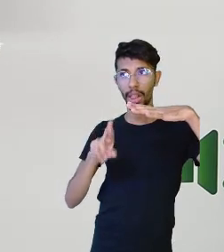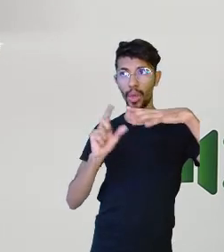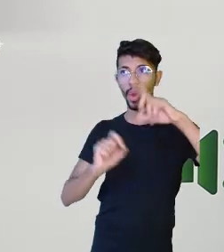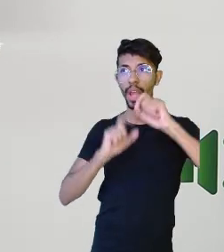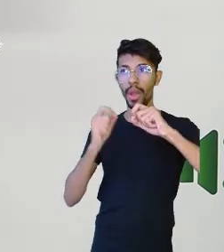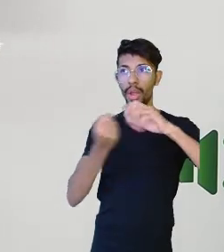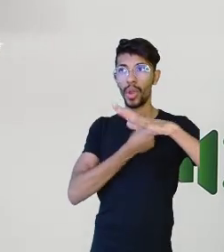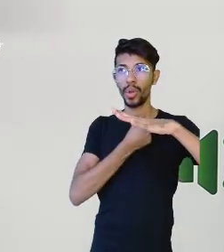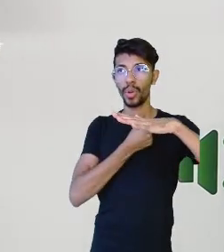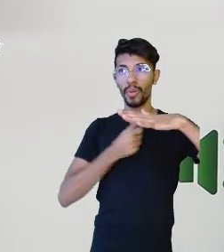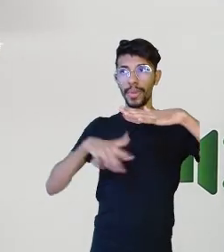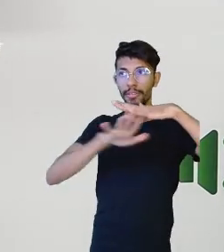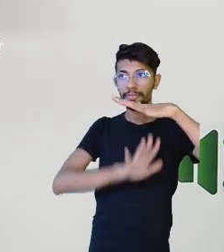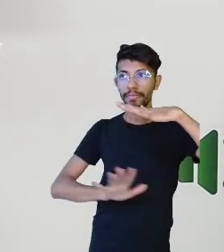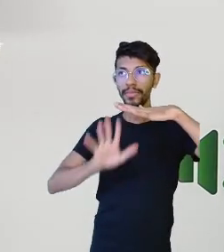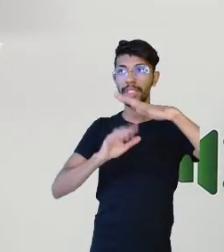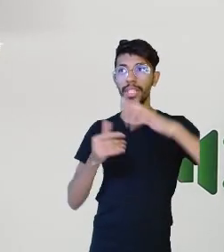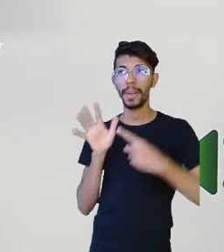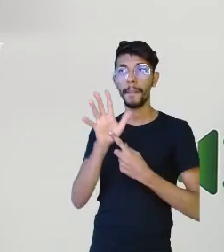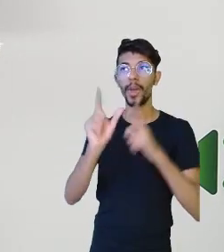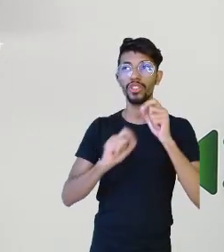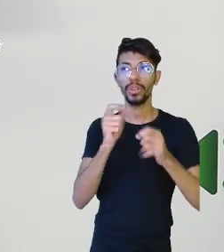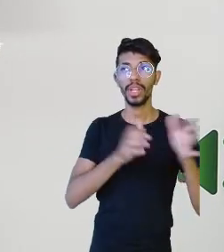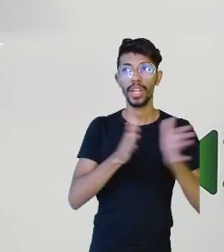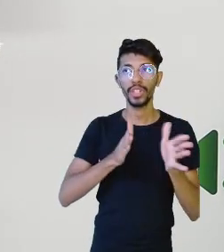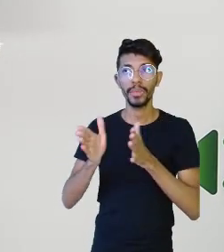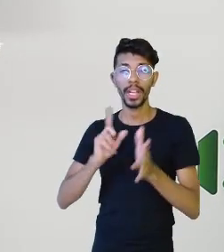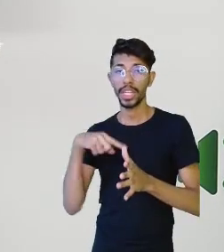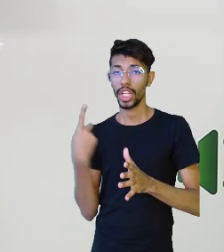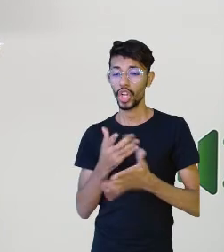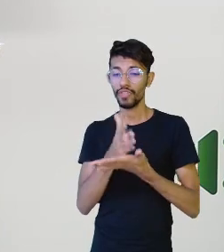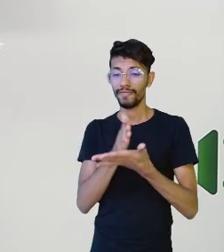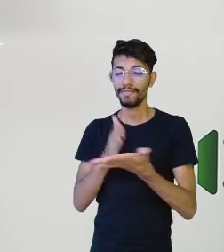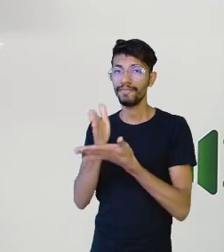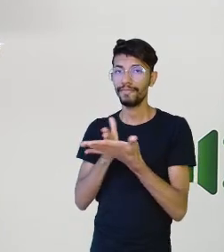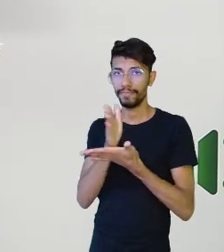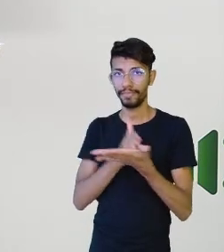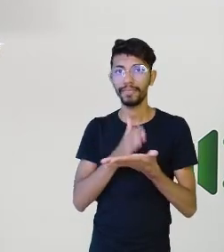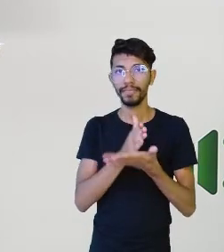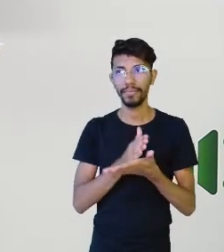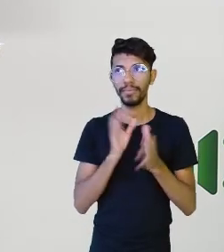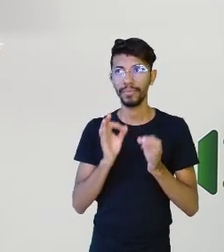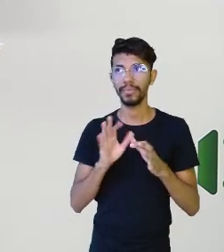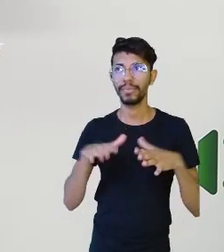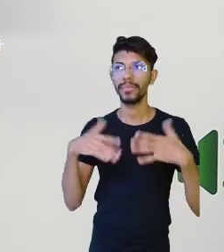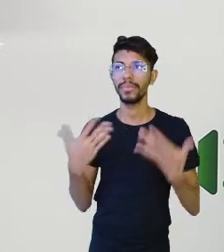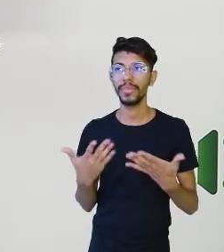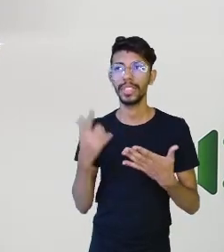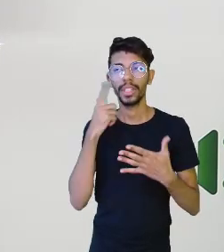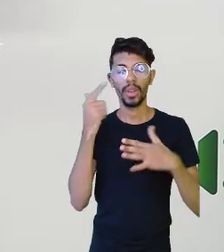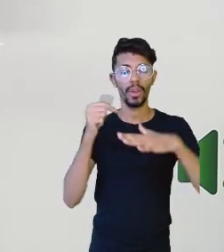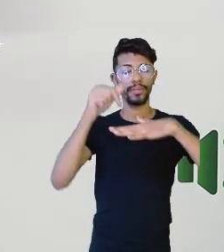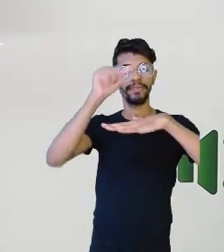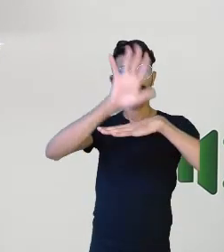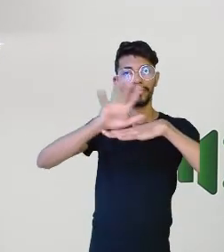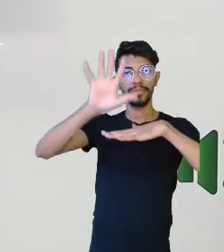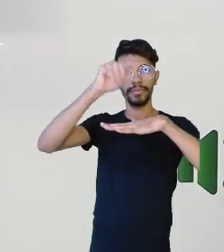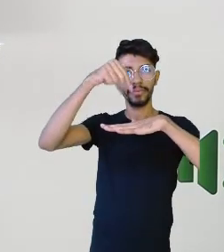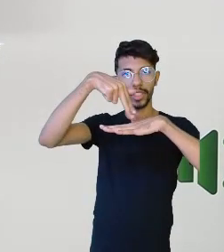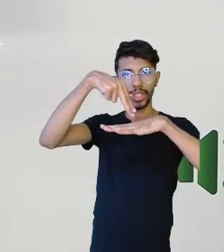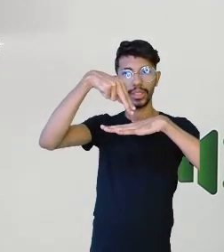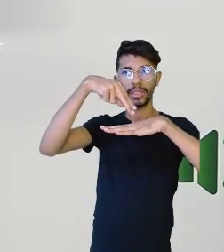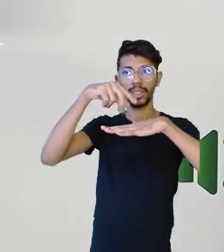Na parte de cima é o que eu vou utilizar, é a parte que eu vou considerar, é a